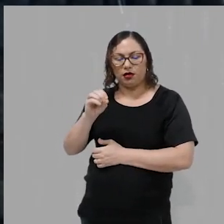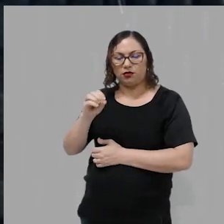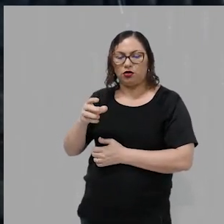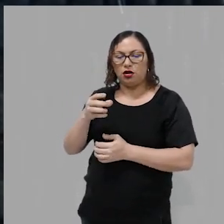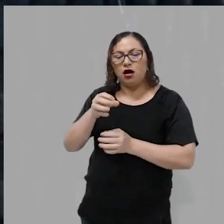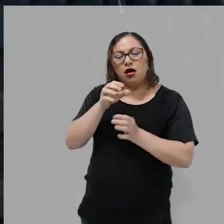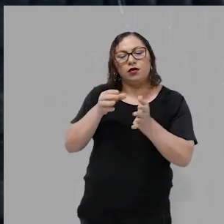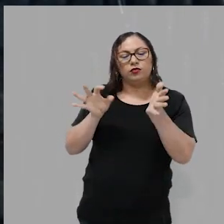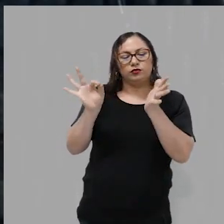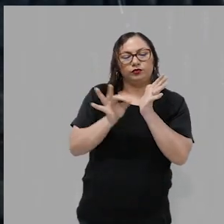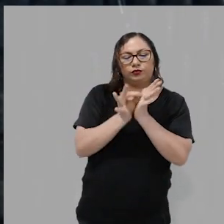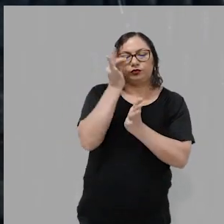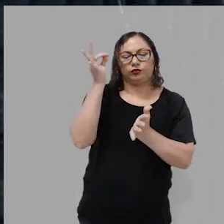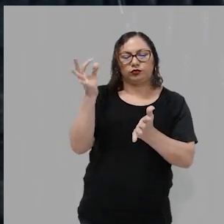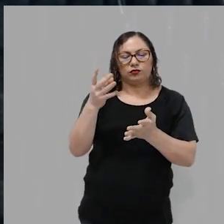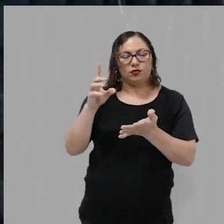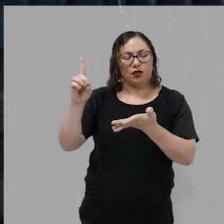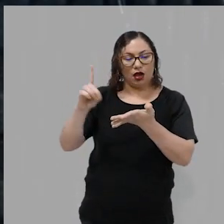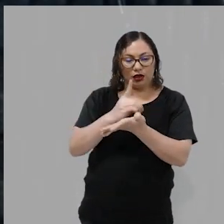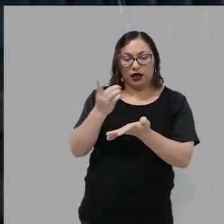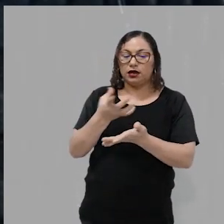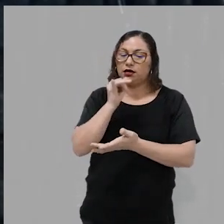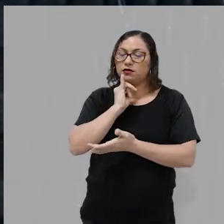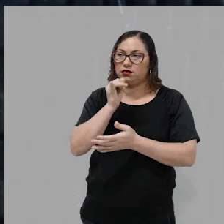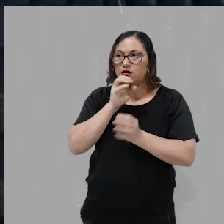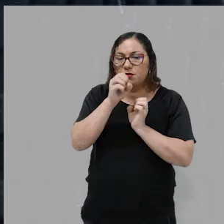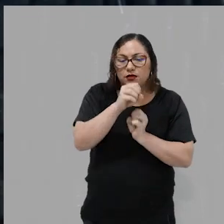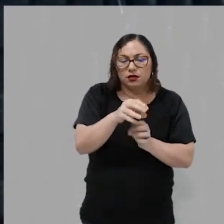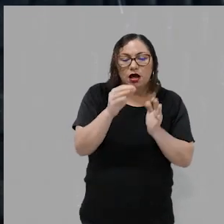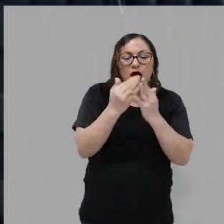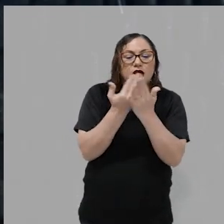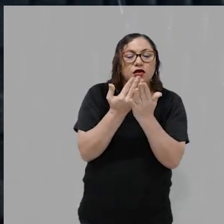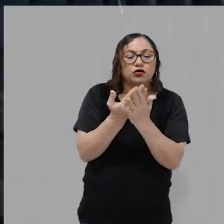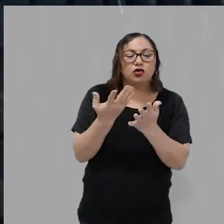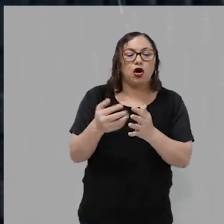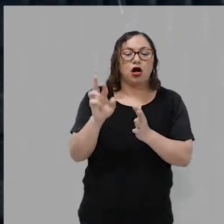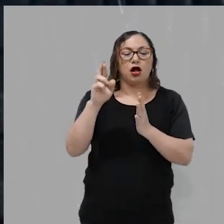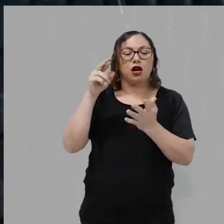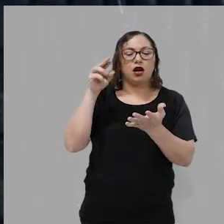pintar, esculpir, montar projetos arquitetônicos,